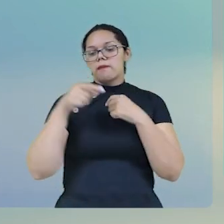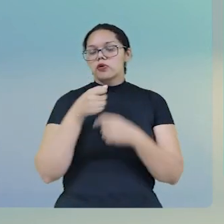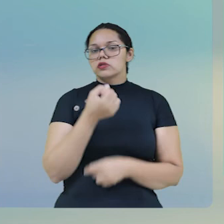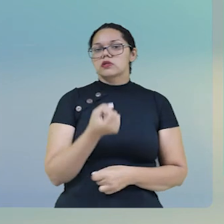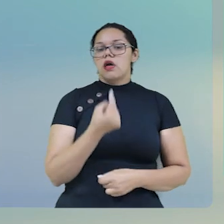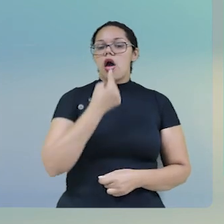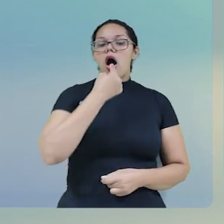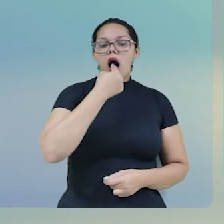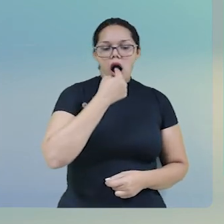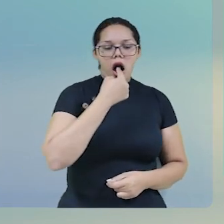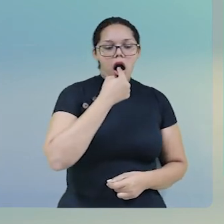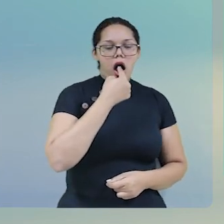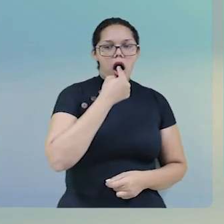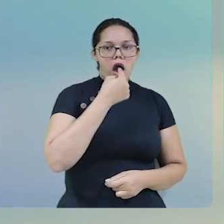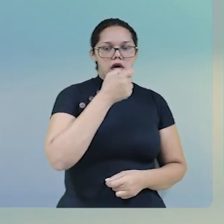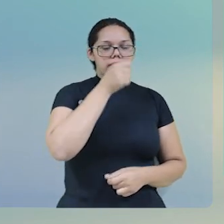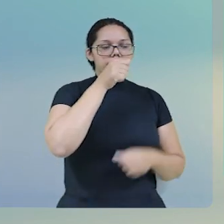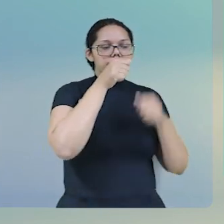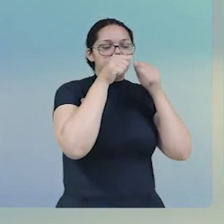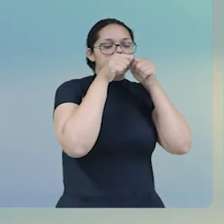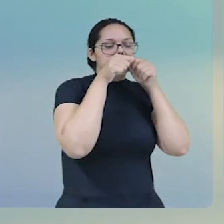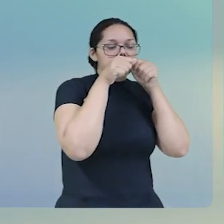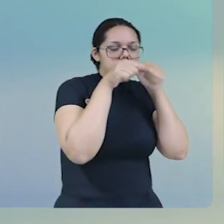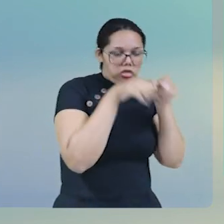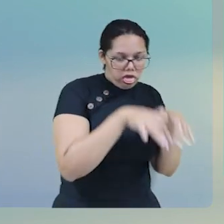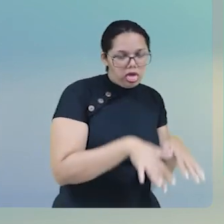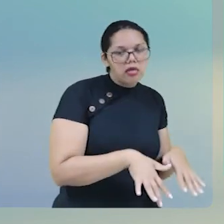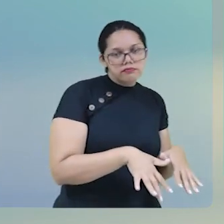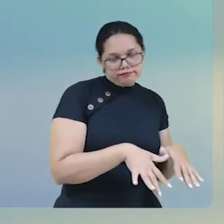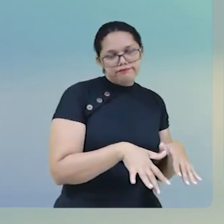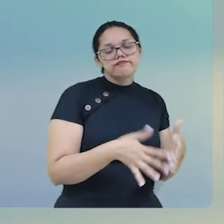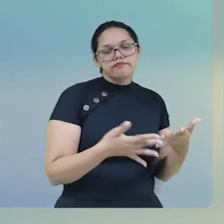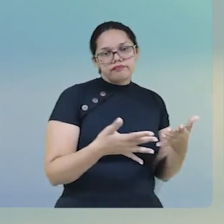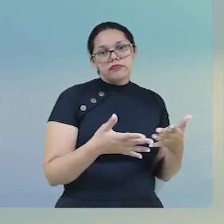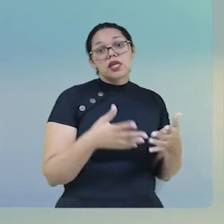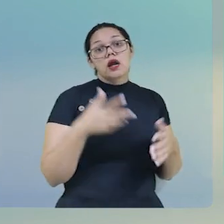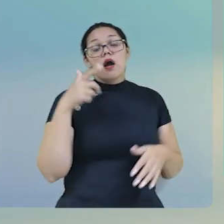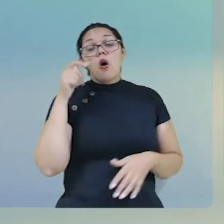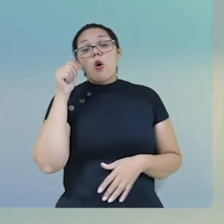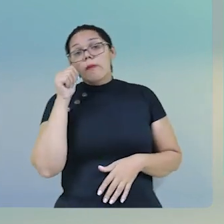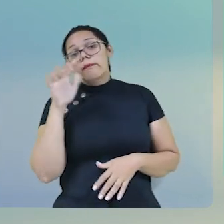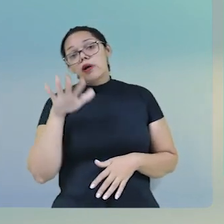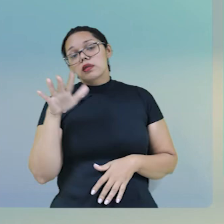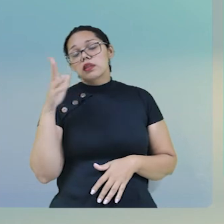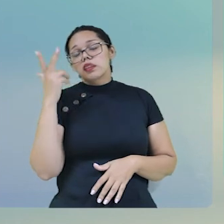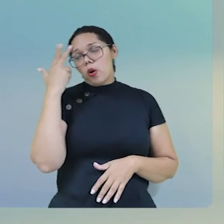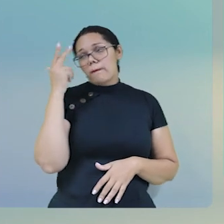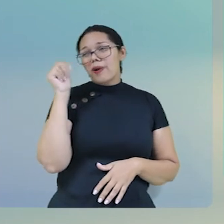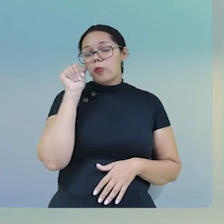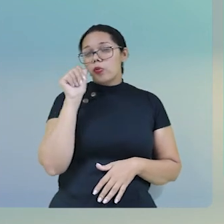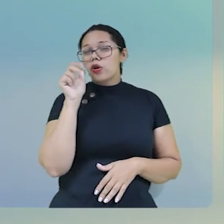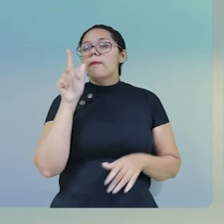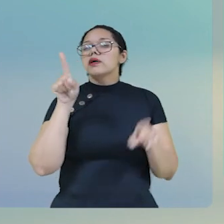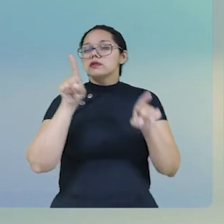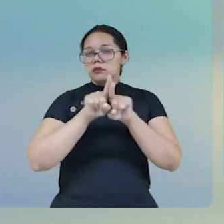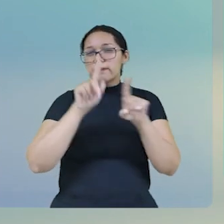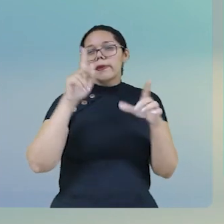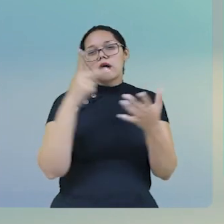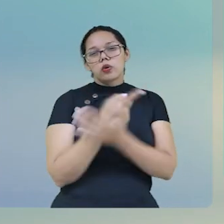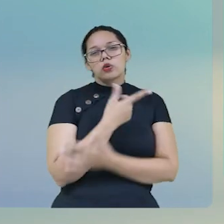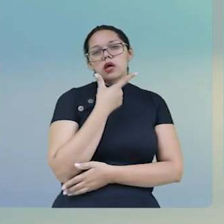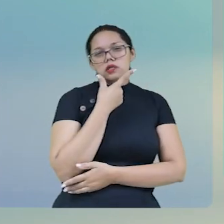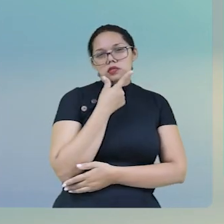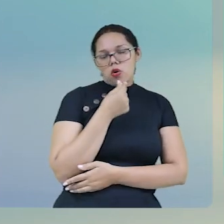tá? Apesar de ser mais comum em mulheres, é importante ressaltar que ela também afeta o público masculino. Mas qual a diferença entre anorexia e